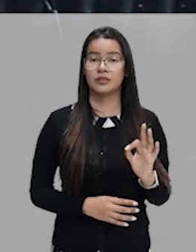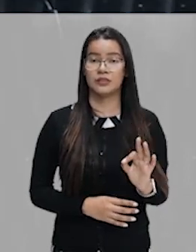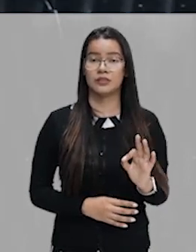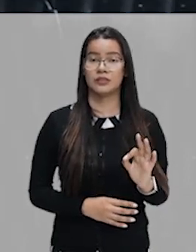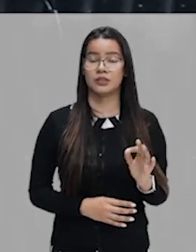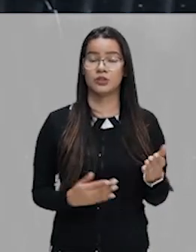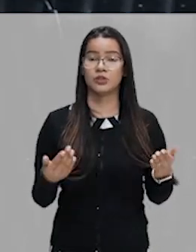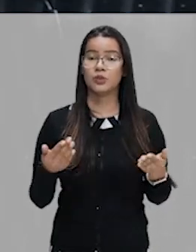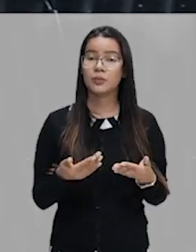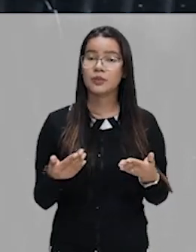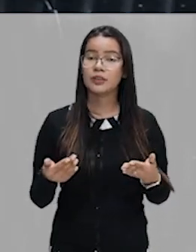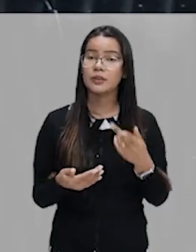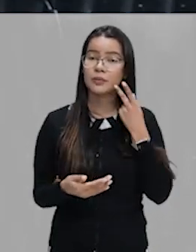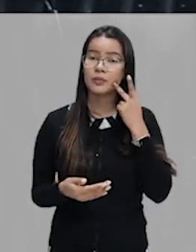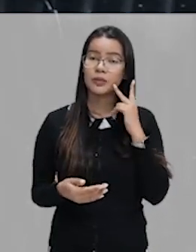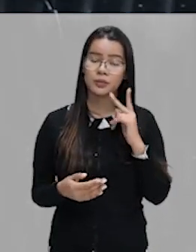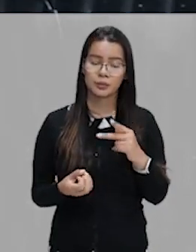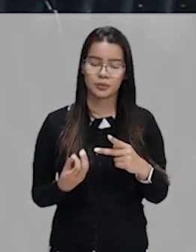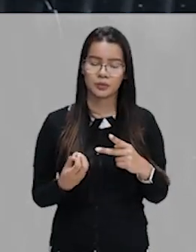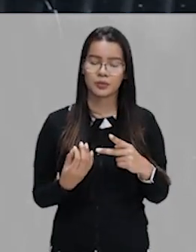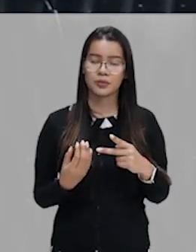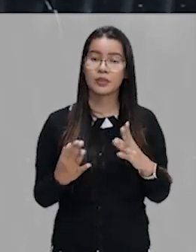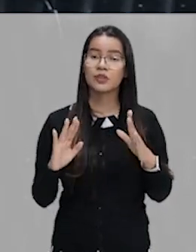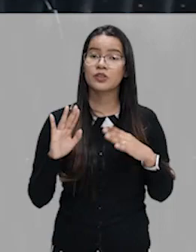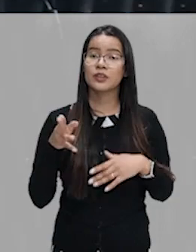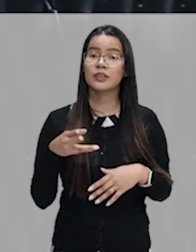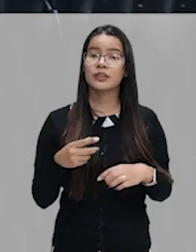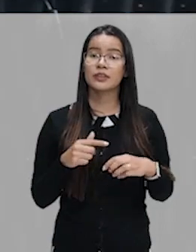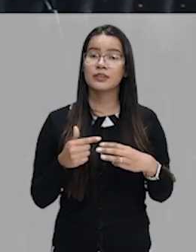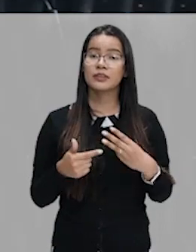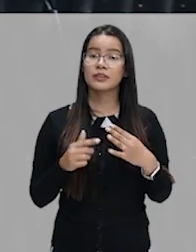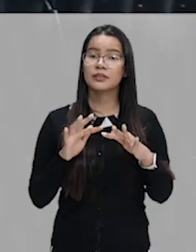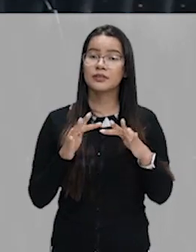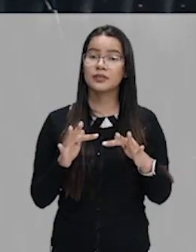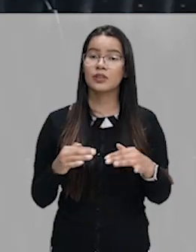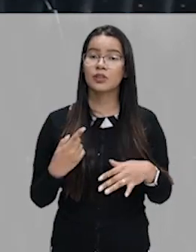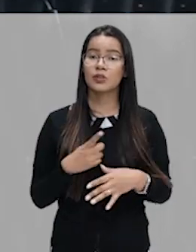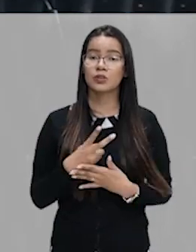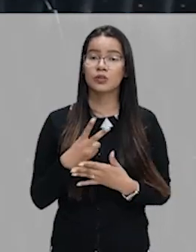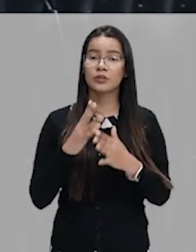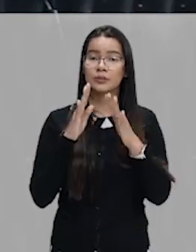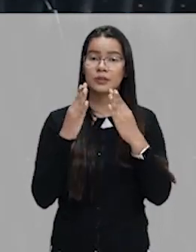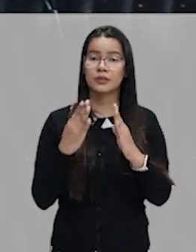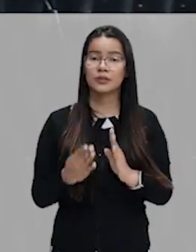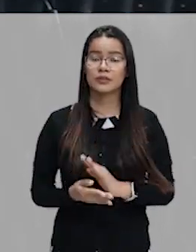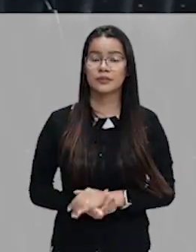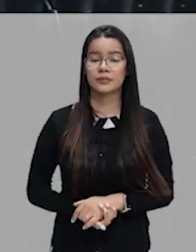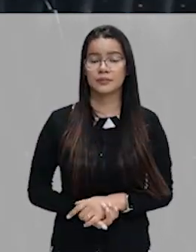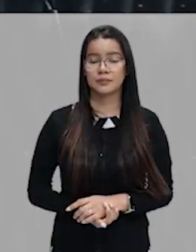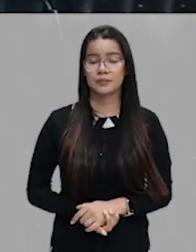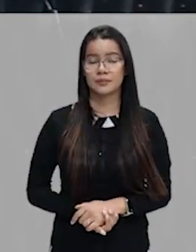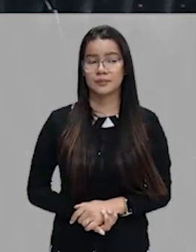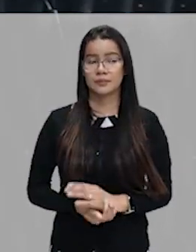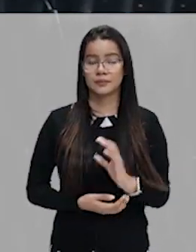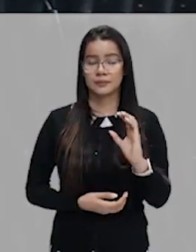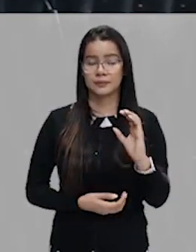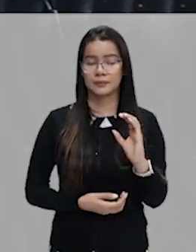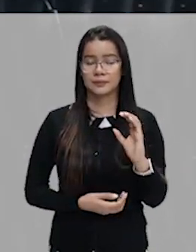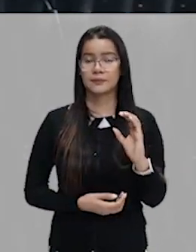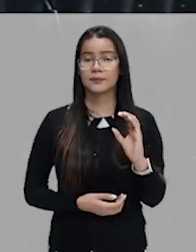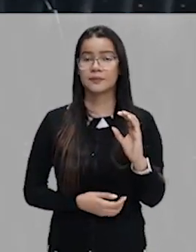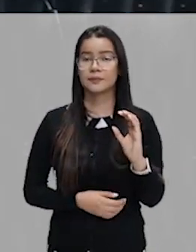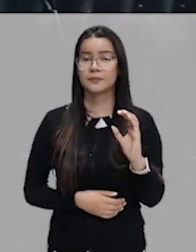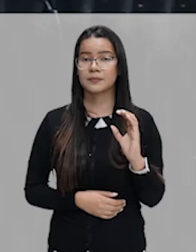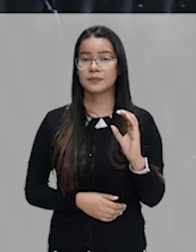corretamente no presente para o plural. A terceira frase, vamos continuar analisando para ver se tem mais alguma. Letra C. Is